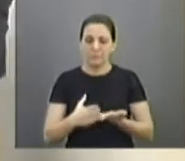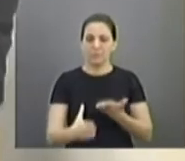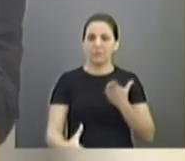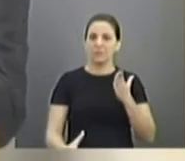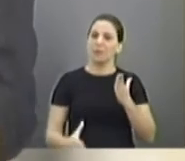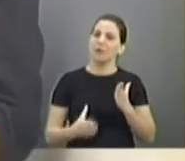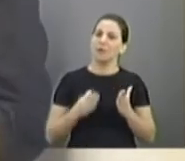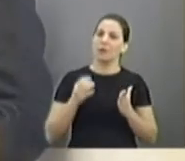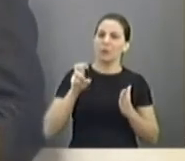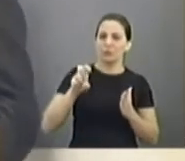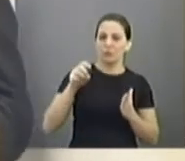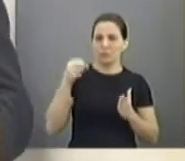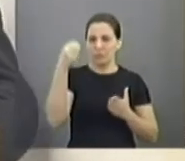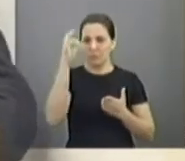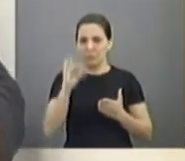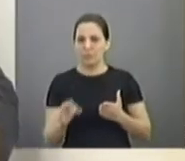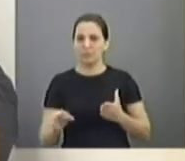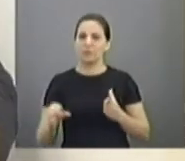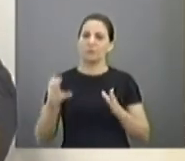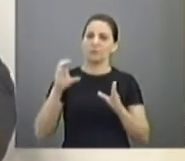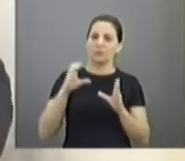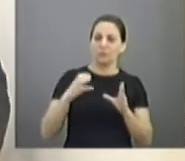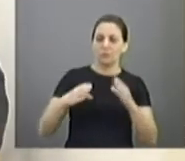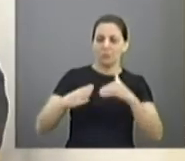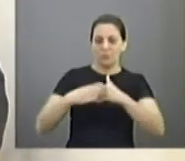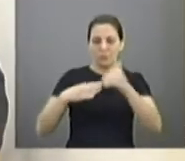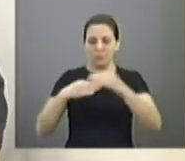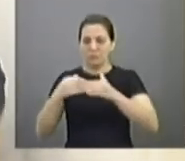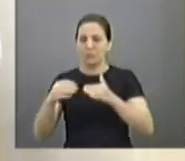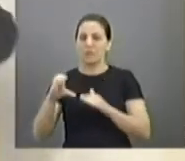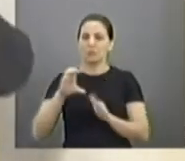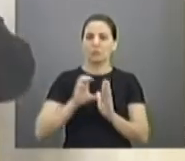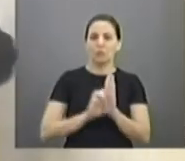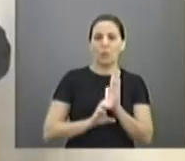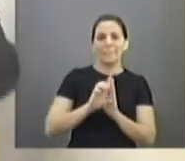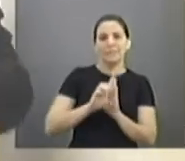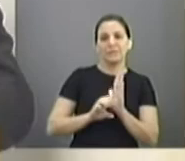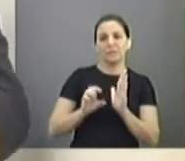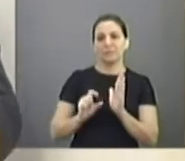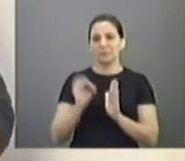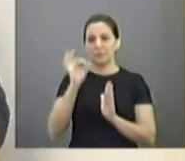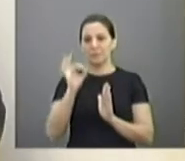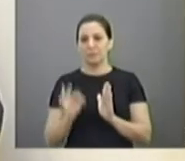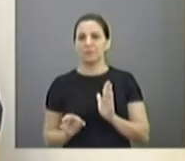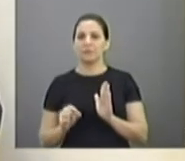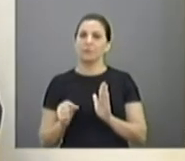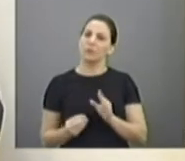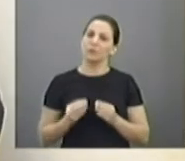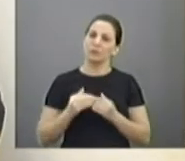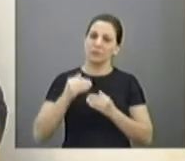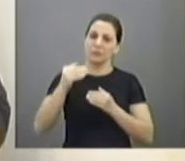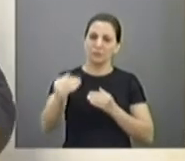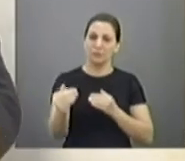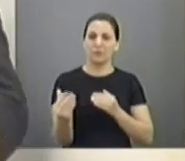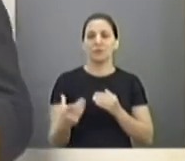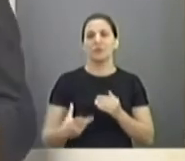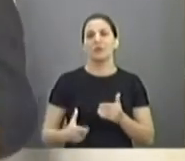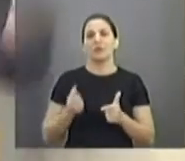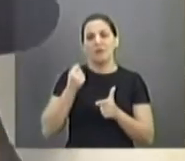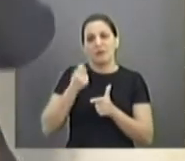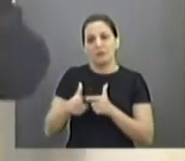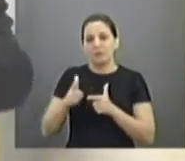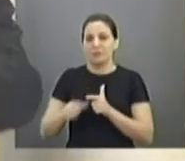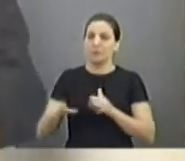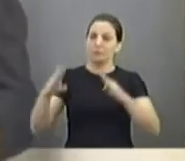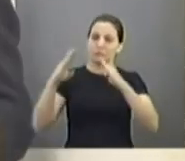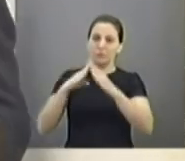menos 50% dos cargos em comissão que tem na prefeitura hoje. E se quiser estender, pode cortar também na locação de imóveis. E se